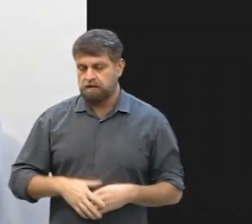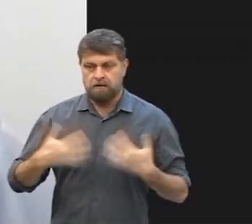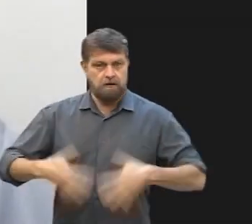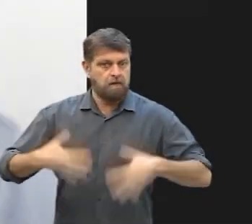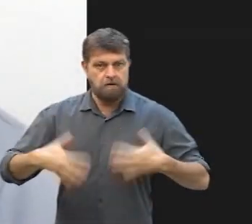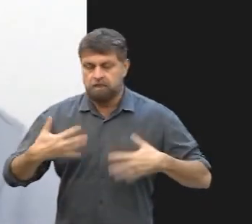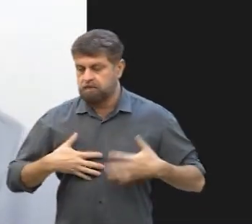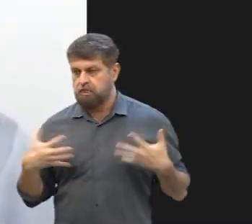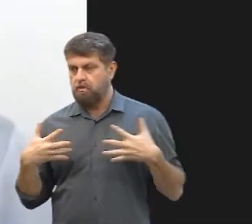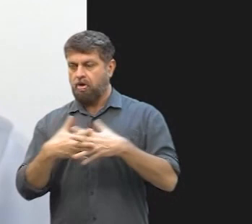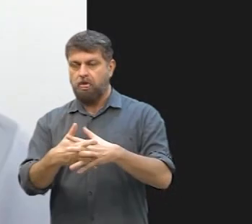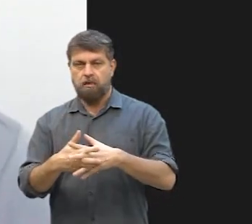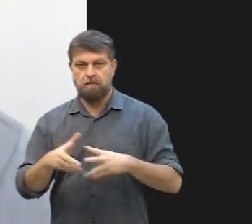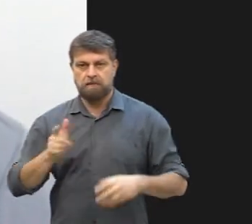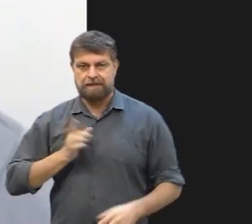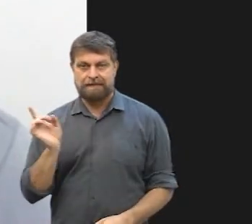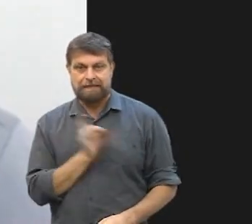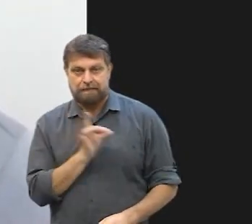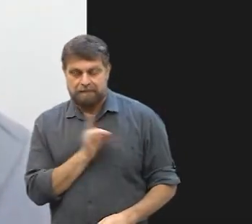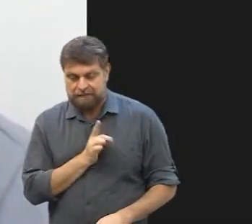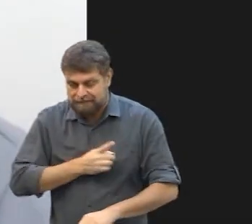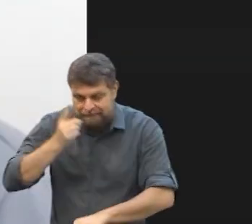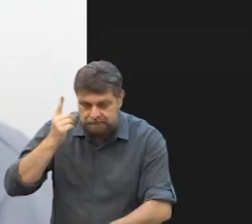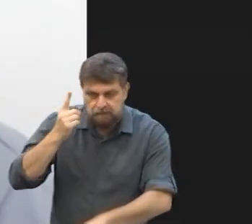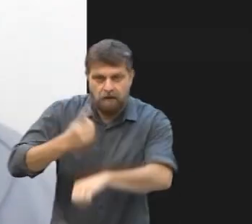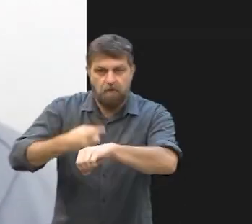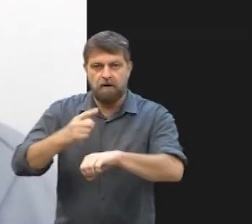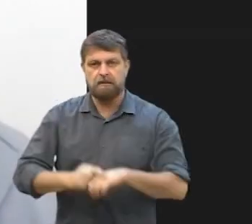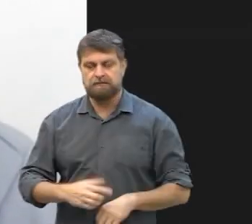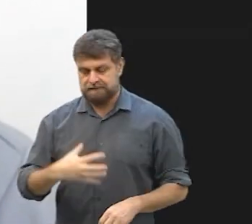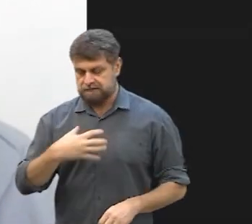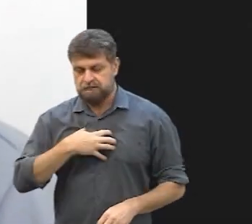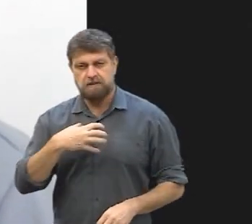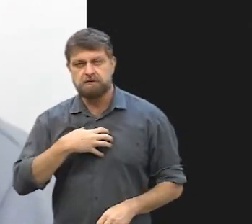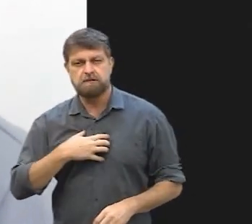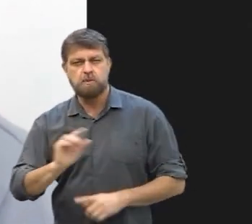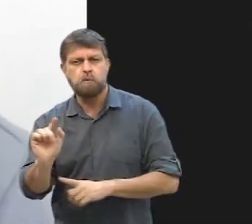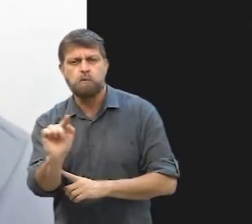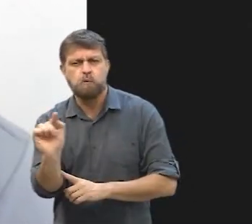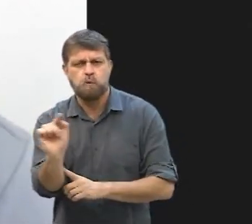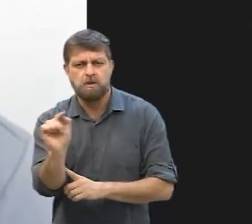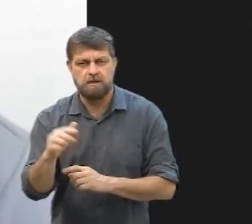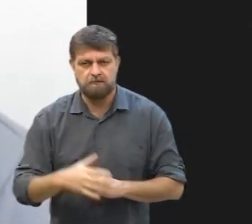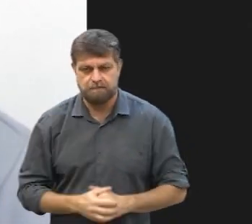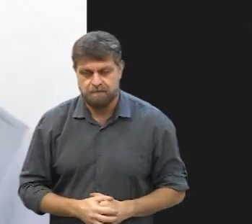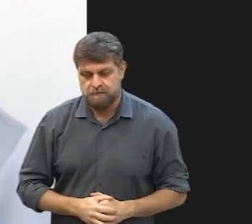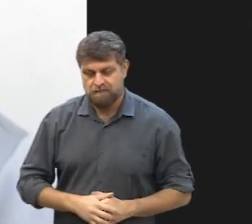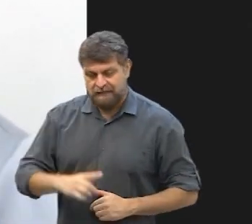generalizada, que quer ter o controle de tudo, que está naquela, vamos dizer assim,